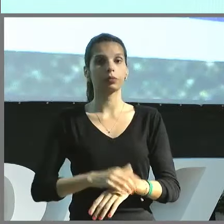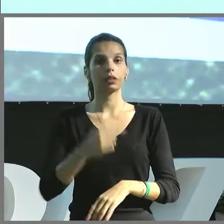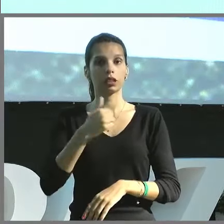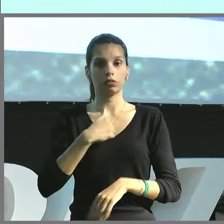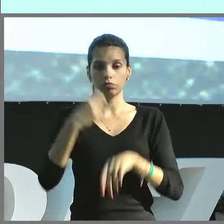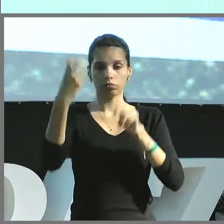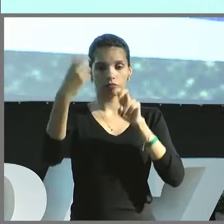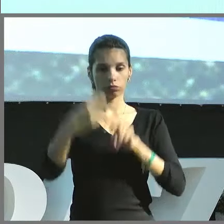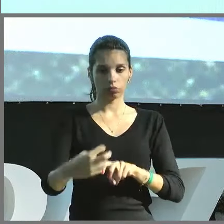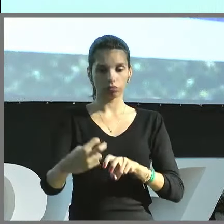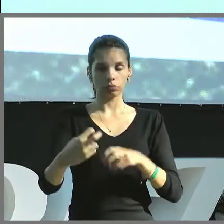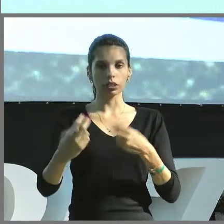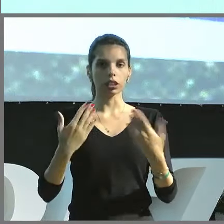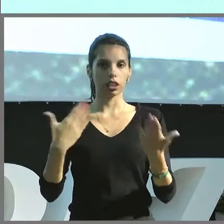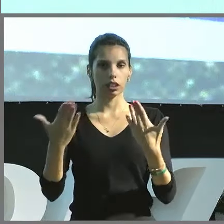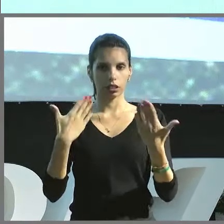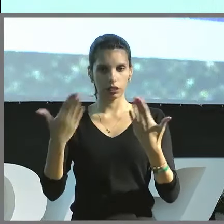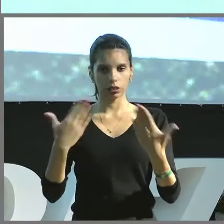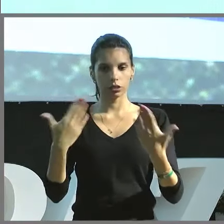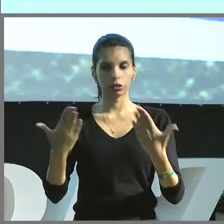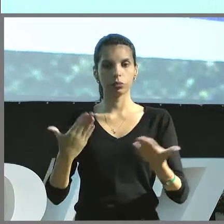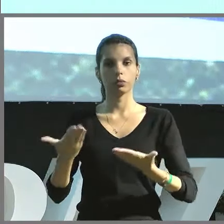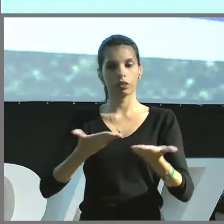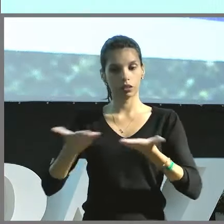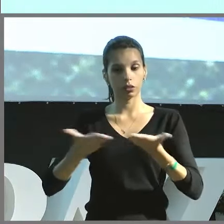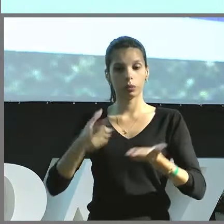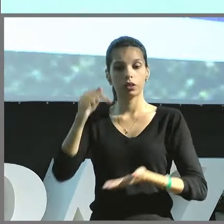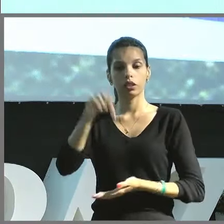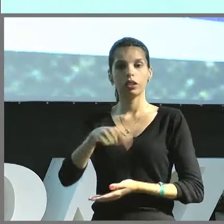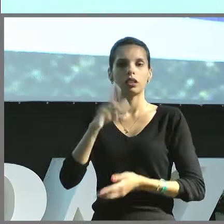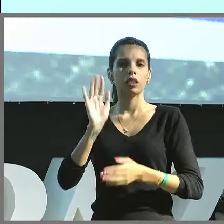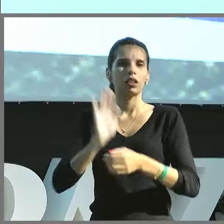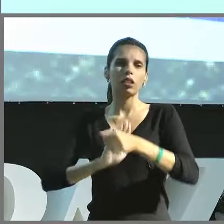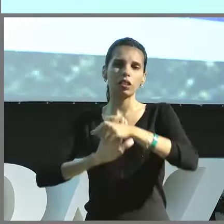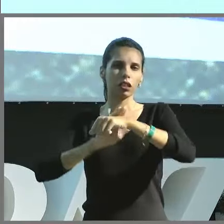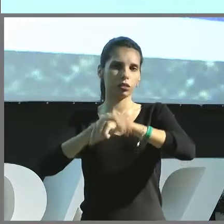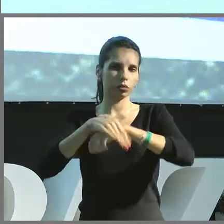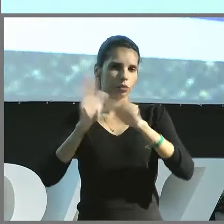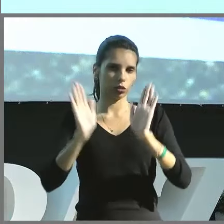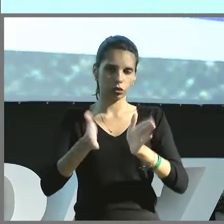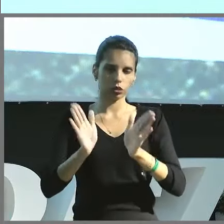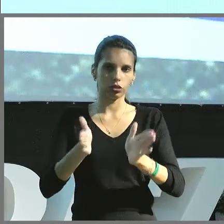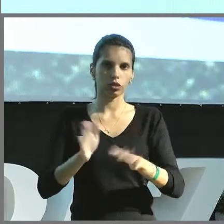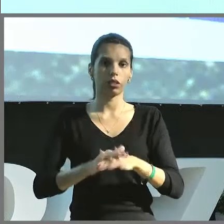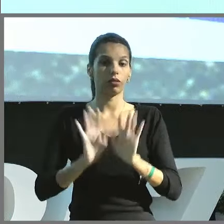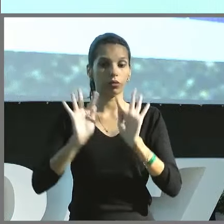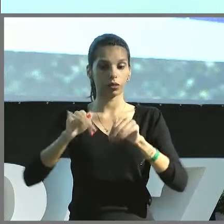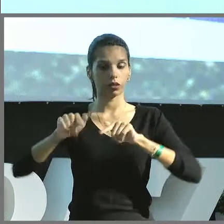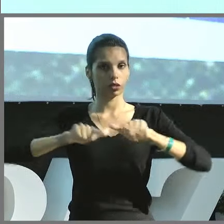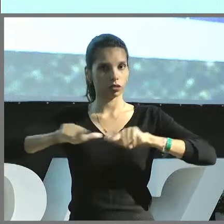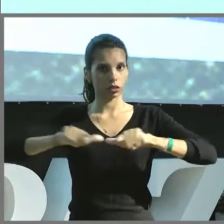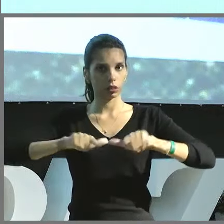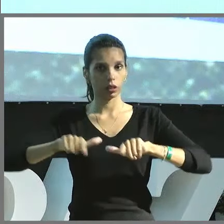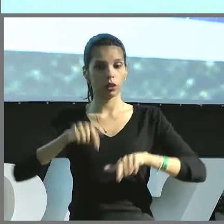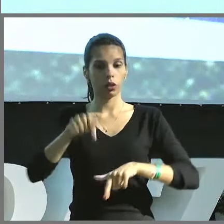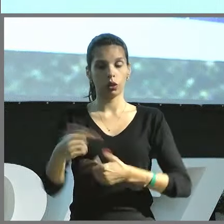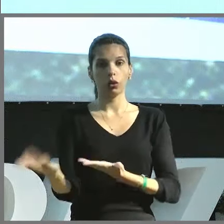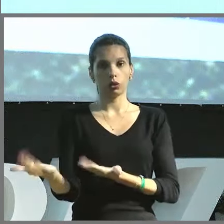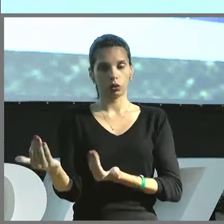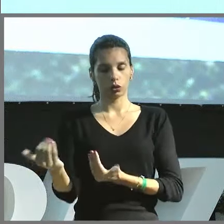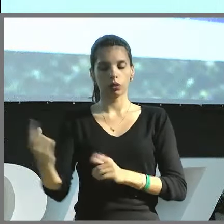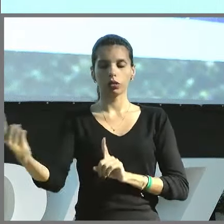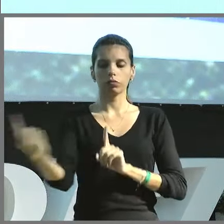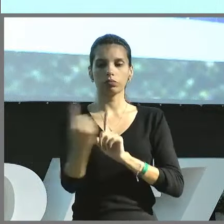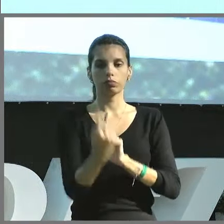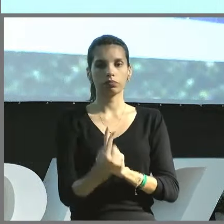atendia a última pessoa já no final de uma noite de uma jornada de trabalho. Era um jovem que fazia e que